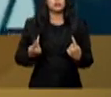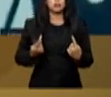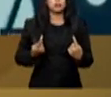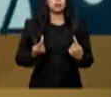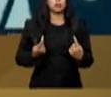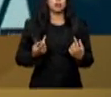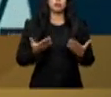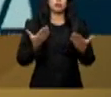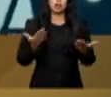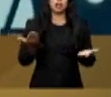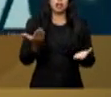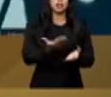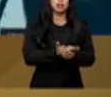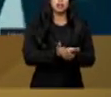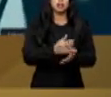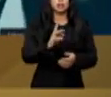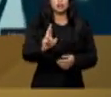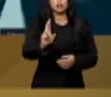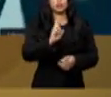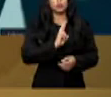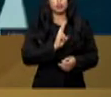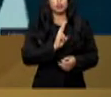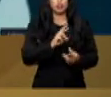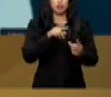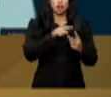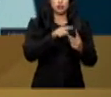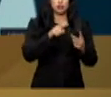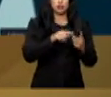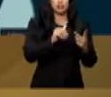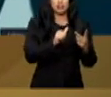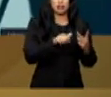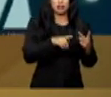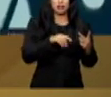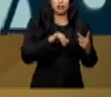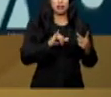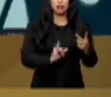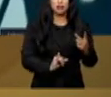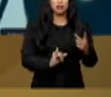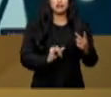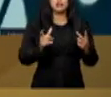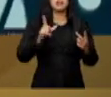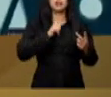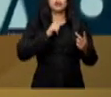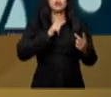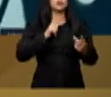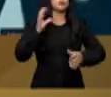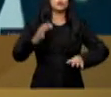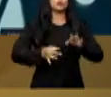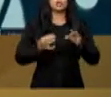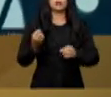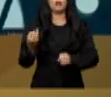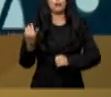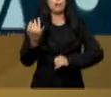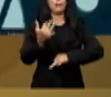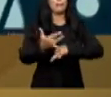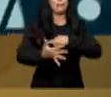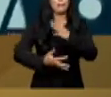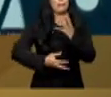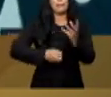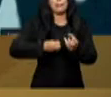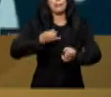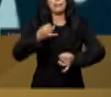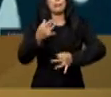no bojo das duas ADINs, estaremos julgando as múltiplas ações